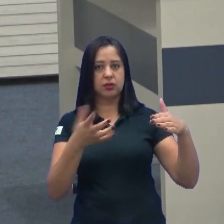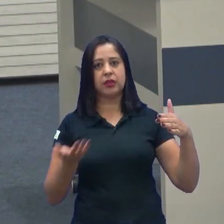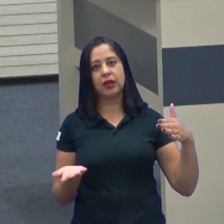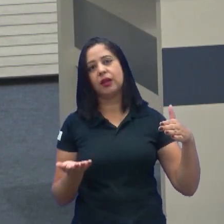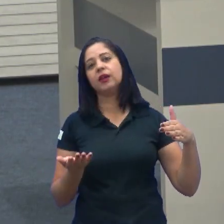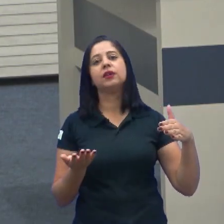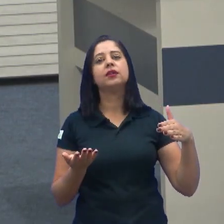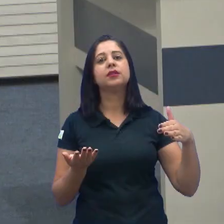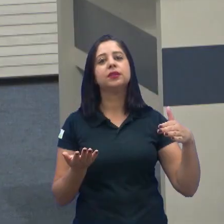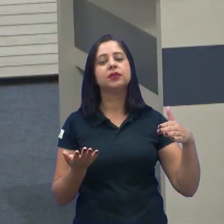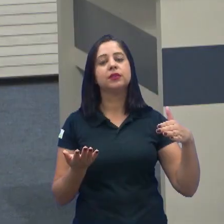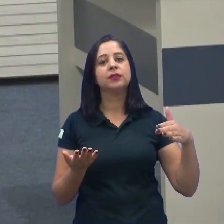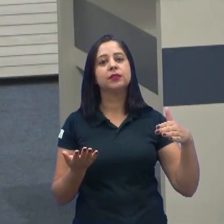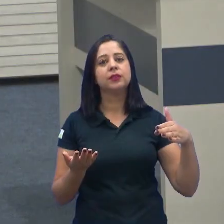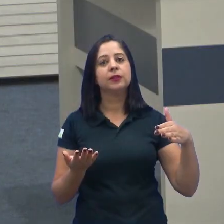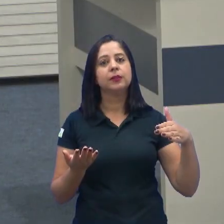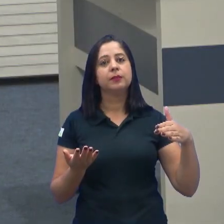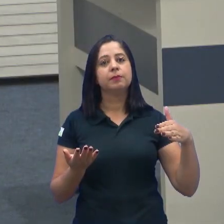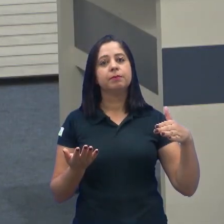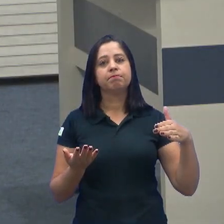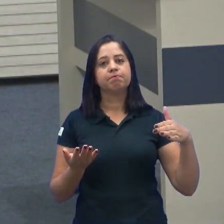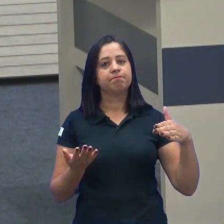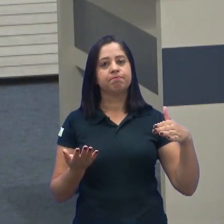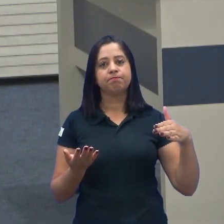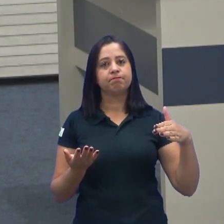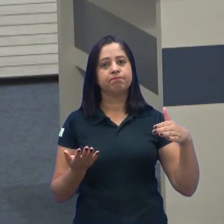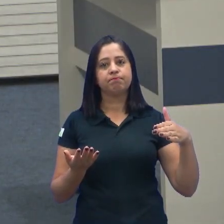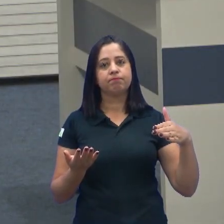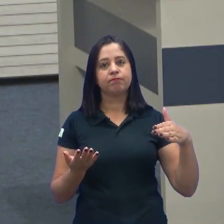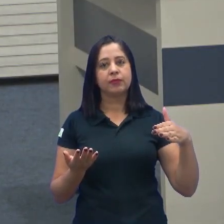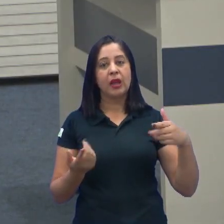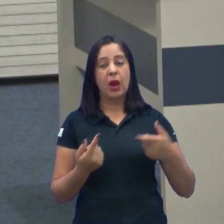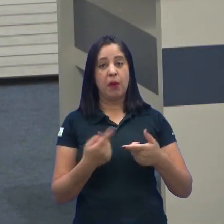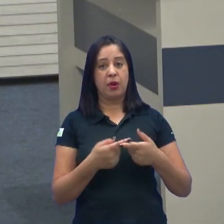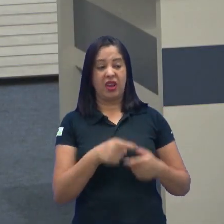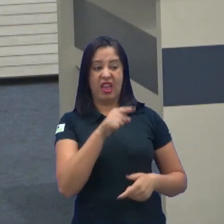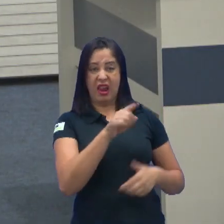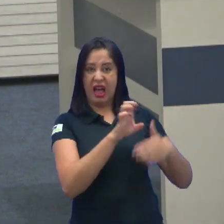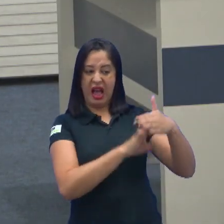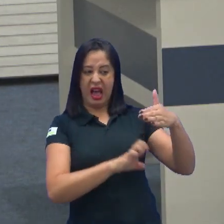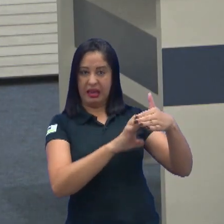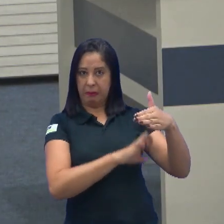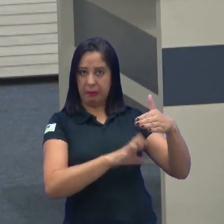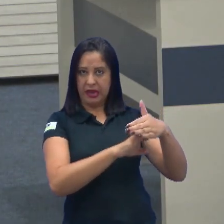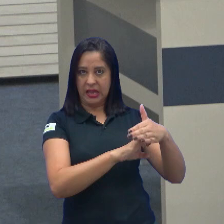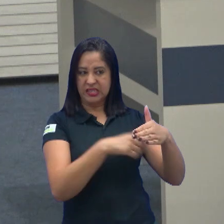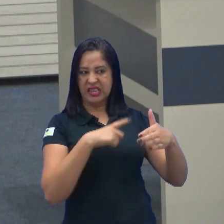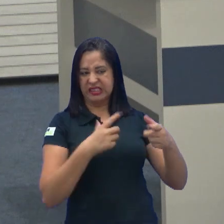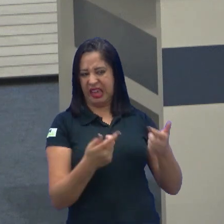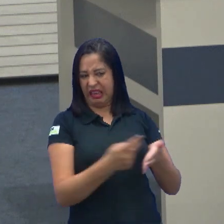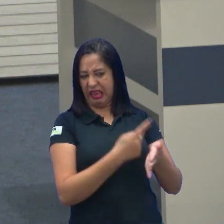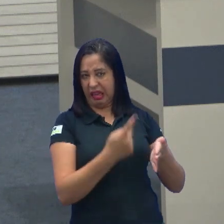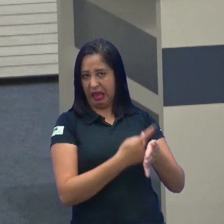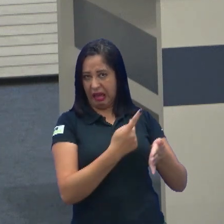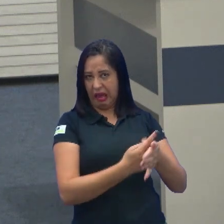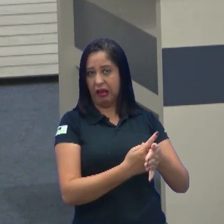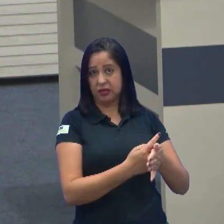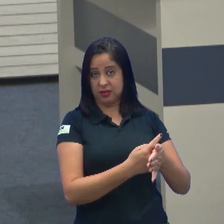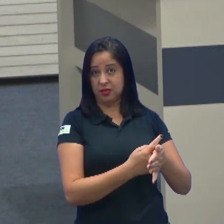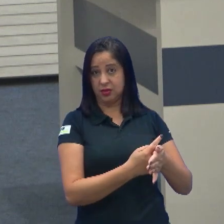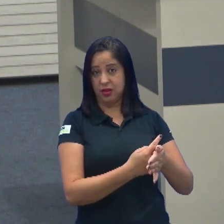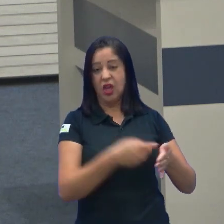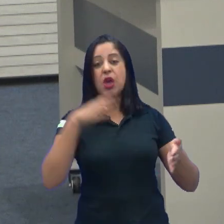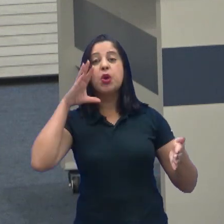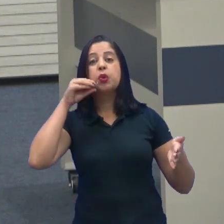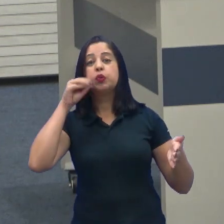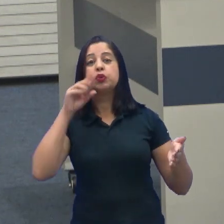São José, cheguem mais perto, tal, porque ele não faz alguns procedimentos. Então, essa denúncia deve ser apurada,